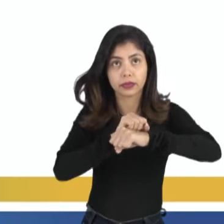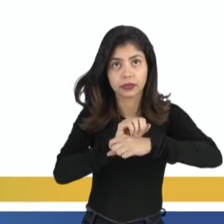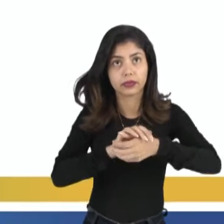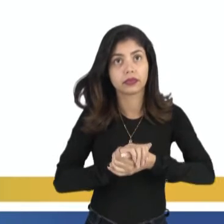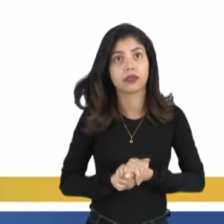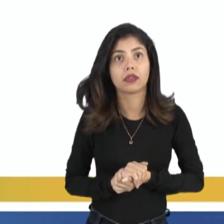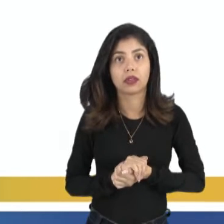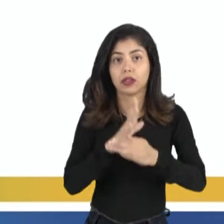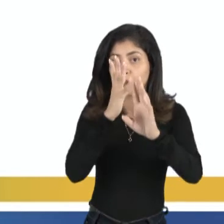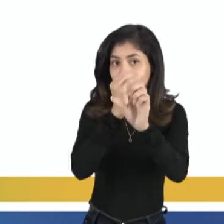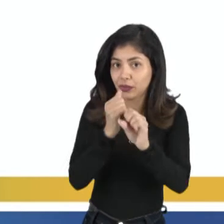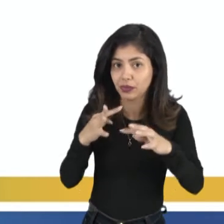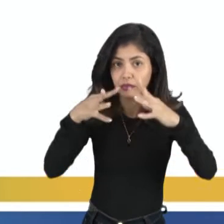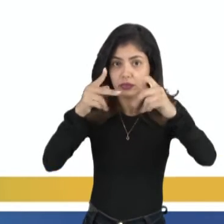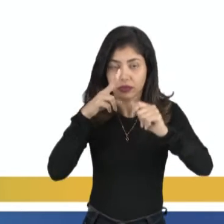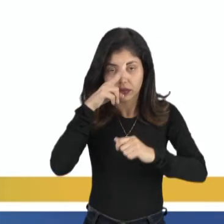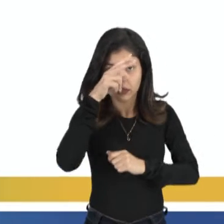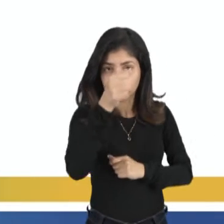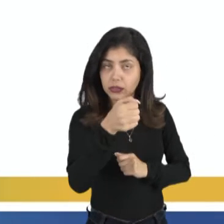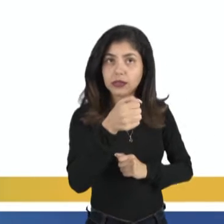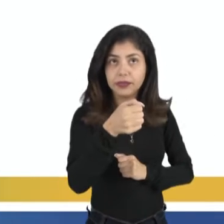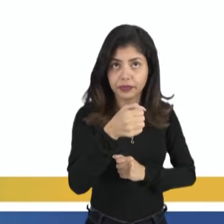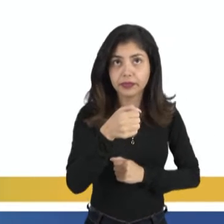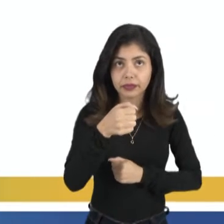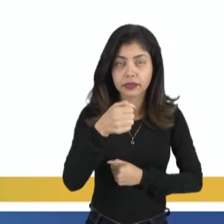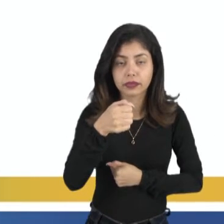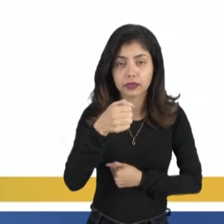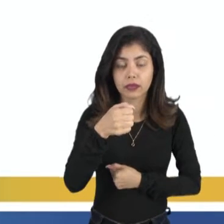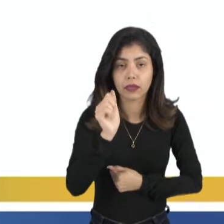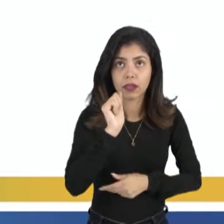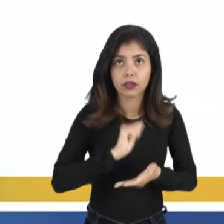está, a somatória de todas essas forças,